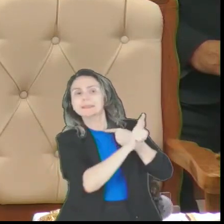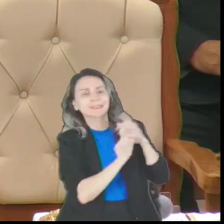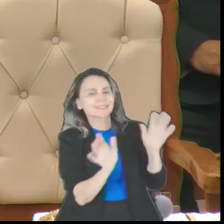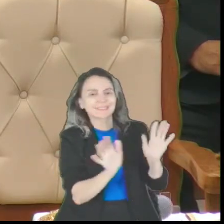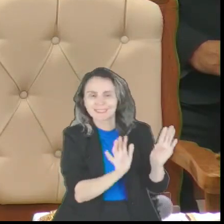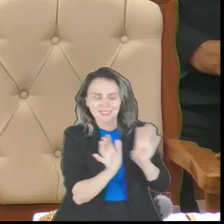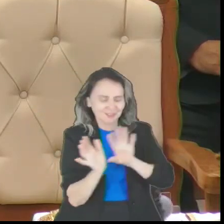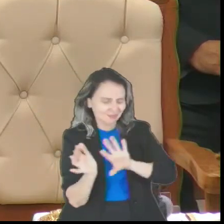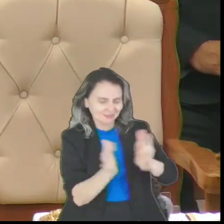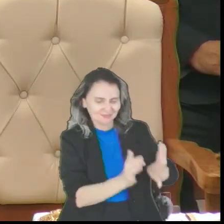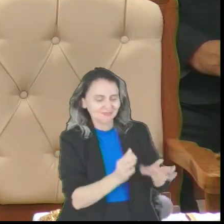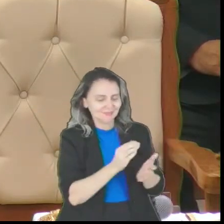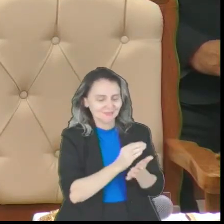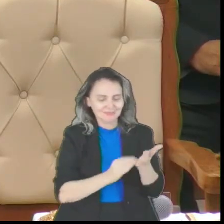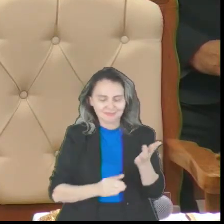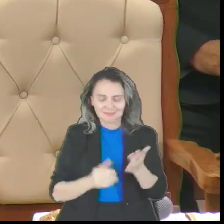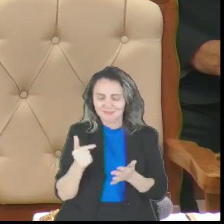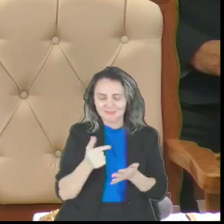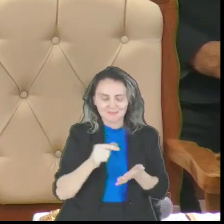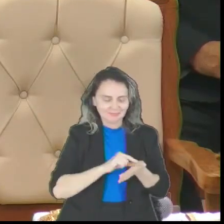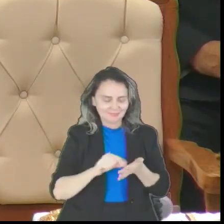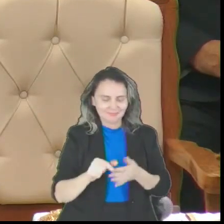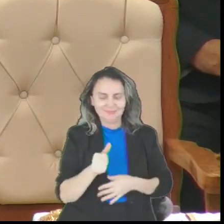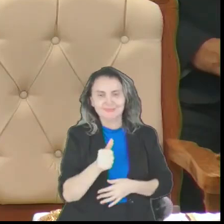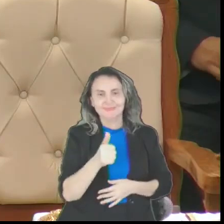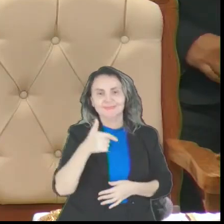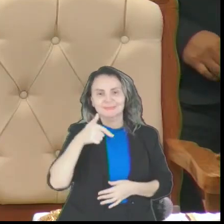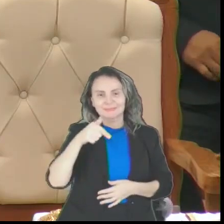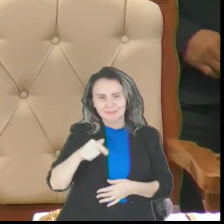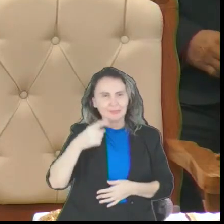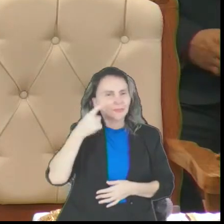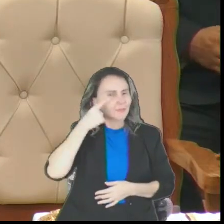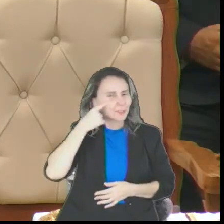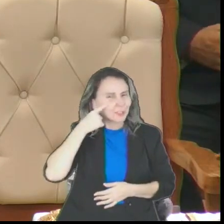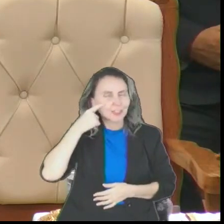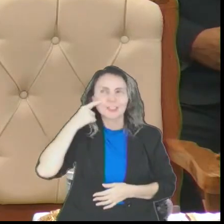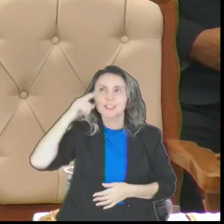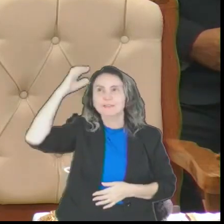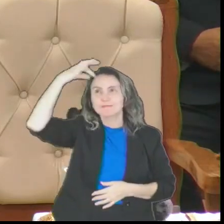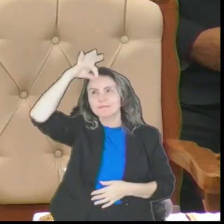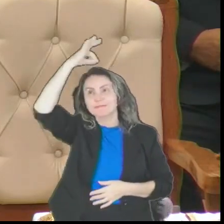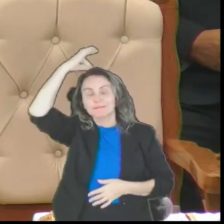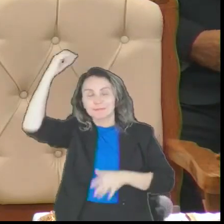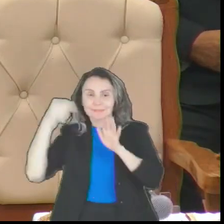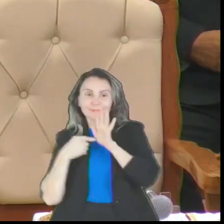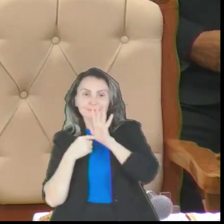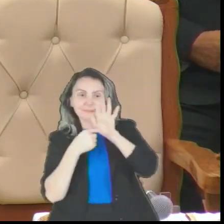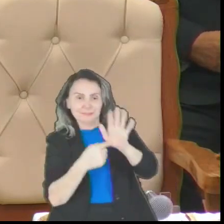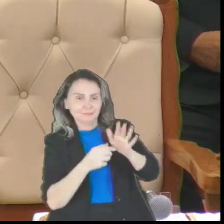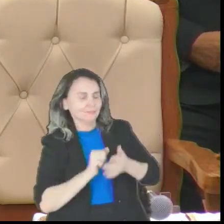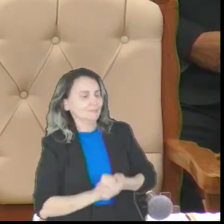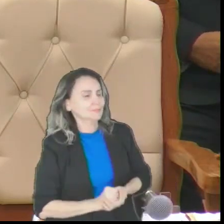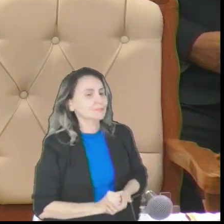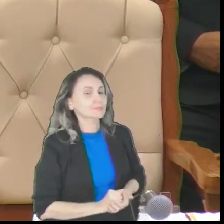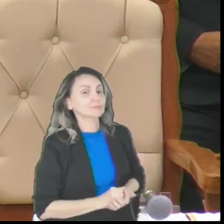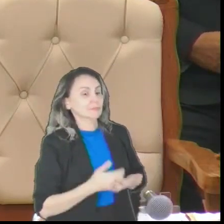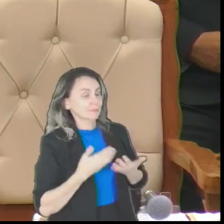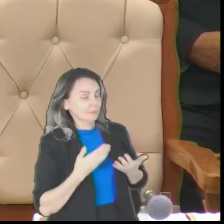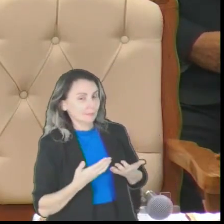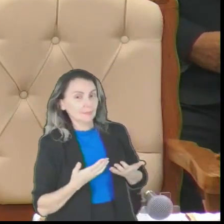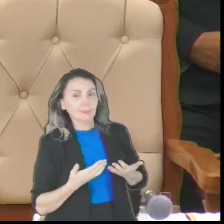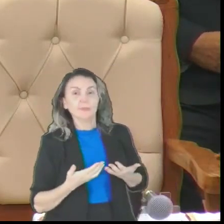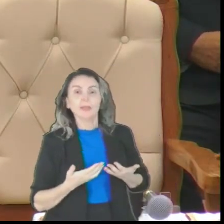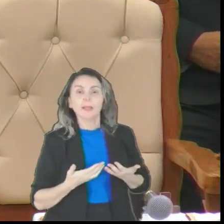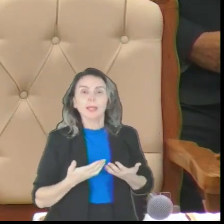capítulo 22, versículo 17, veja o que o Espírito revela para João, e diz: e o Espírito e